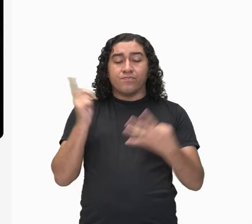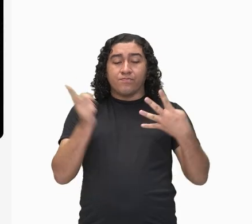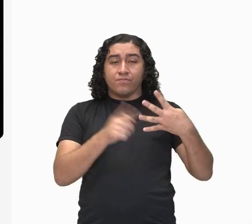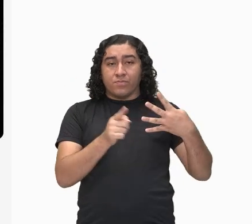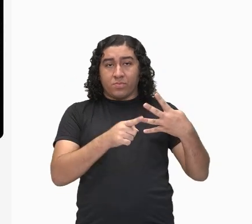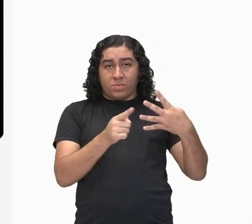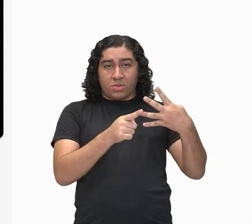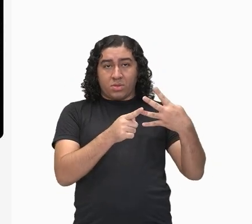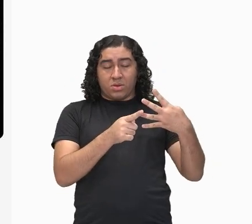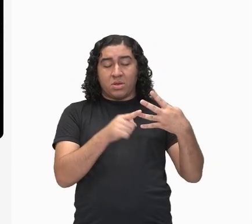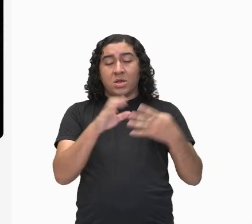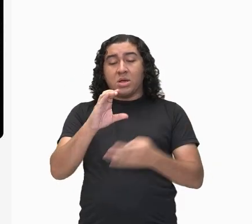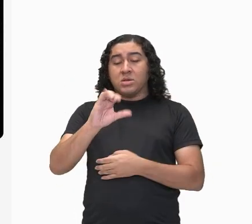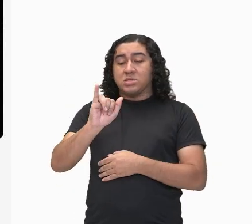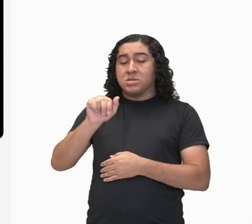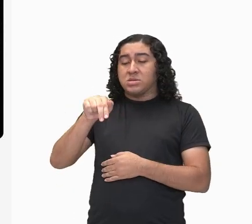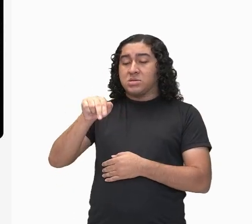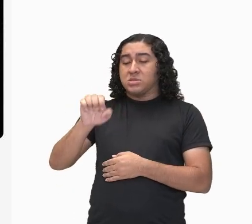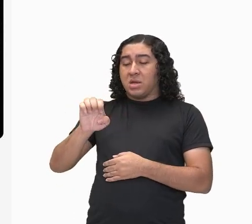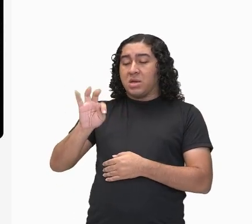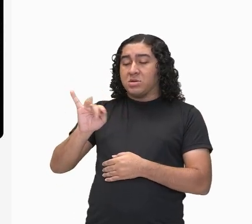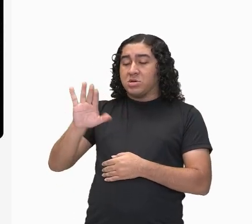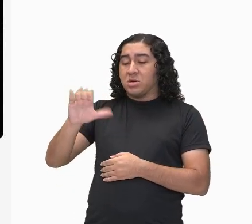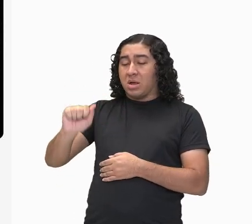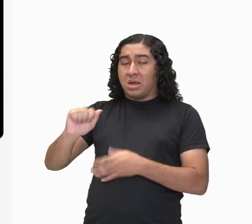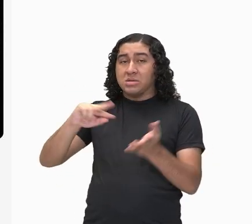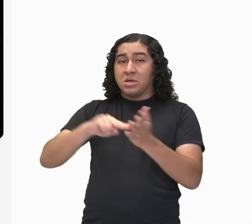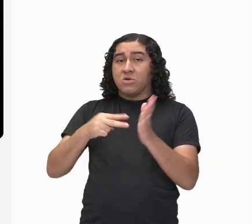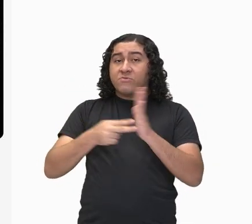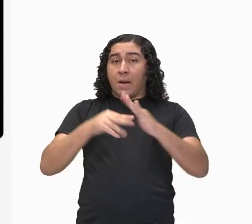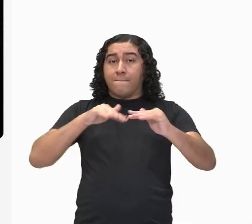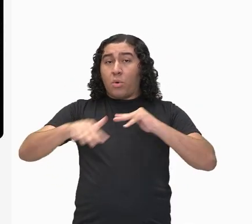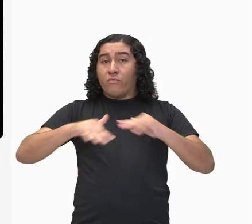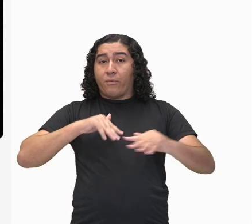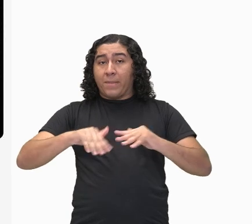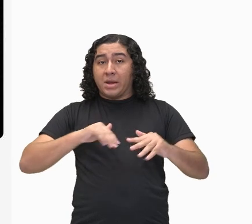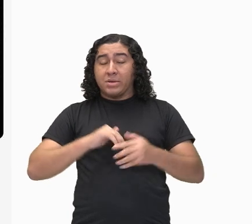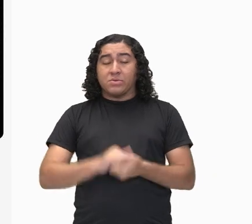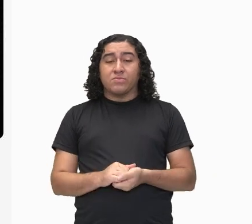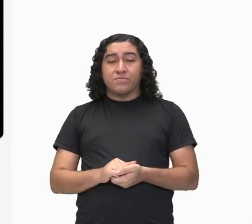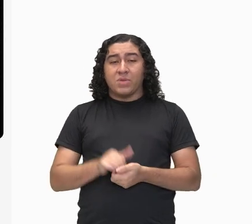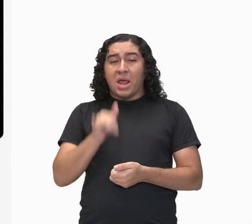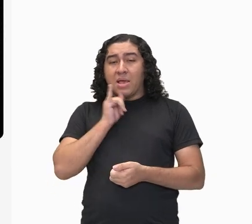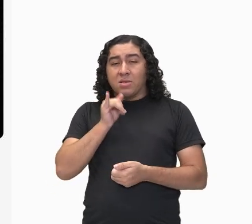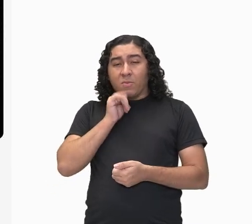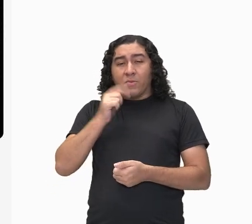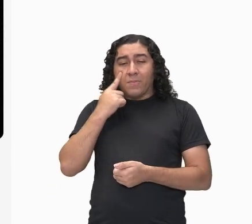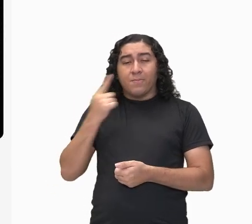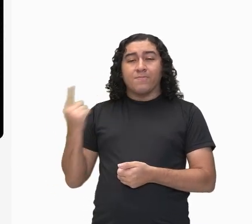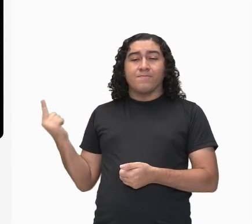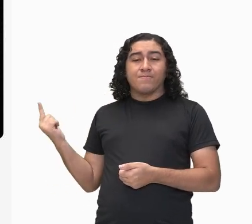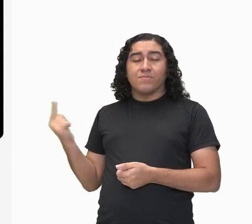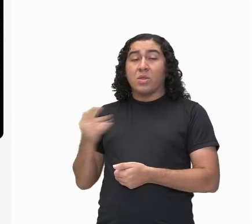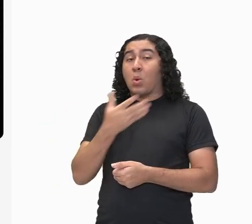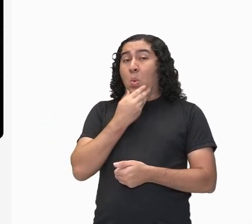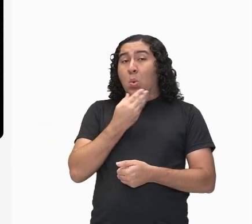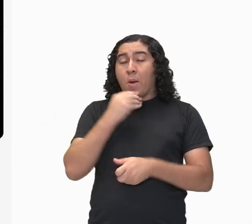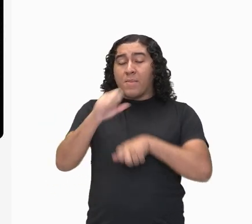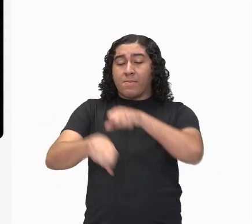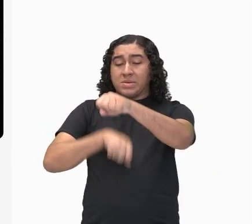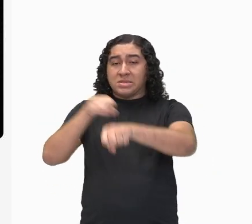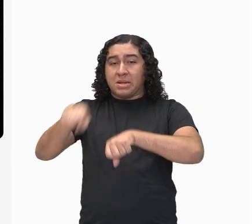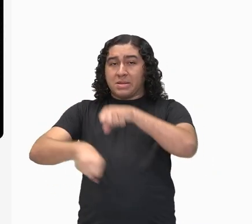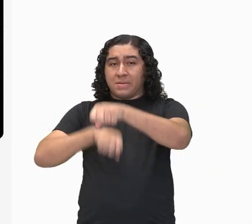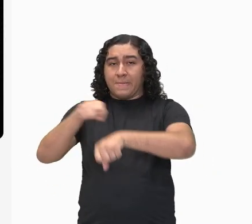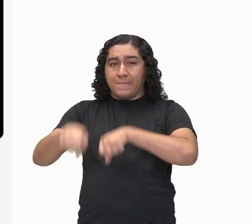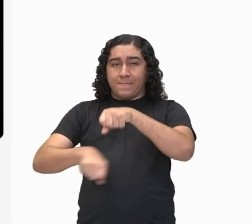está relacionada com o movimento, E aí, para a gente trazer o exemplo do movimento, a gente trouxe esse homem que está andando de